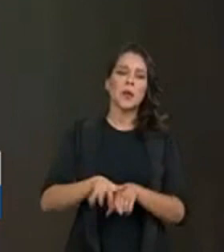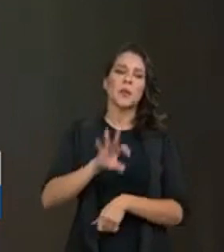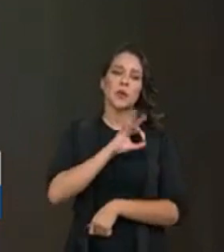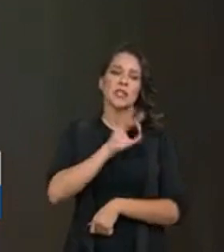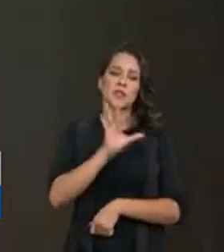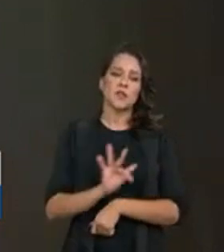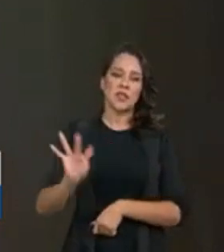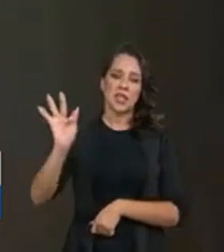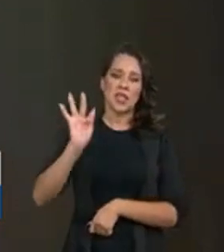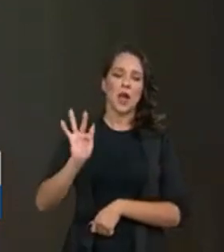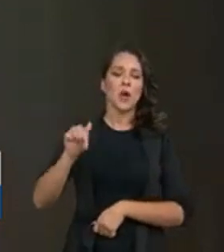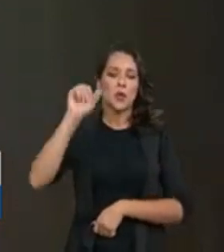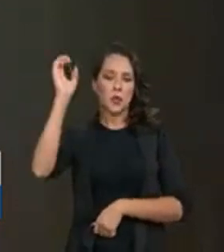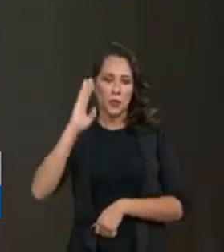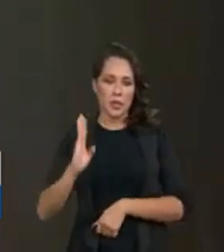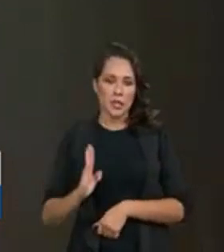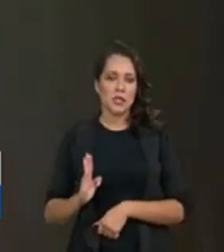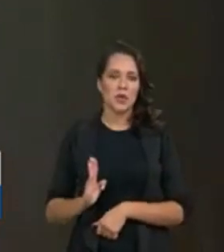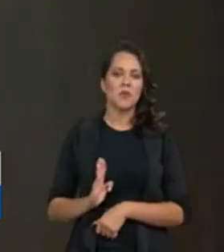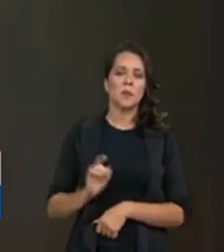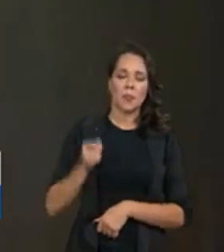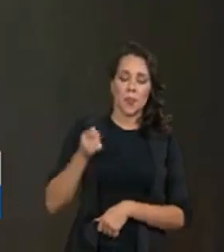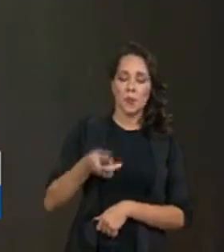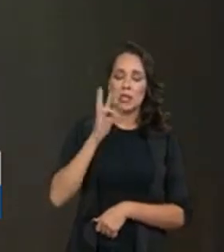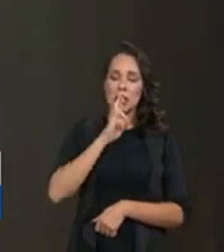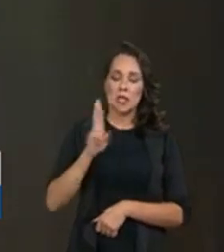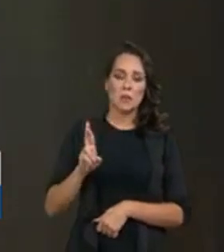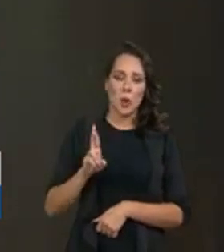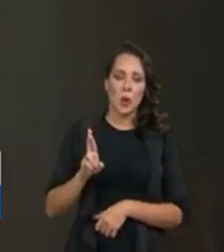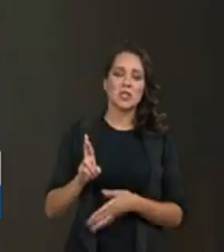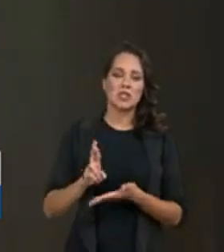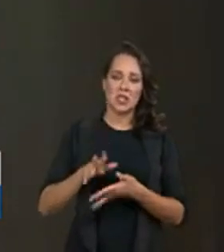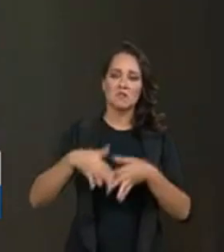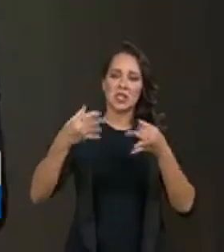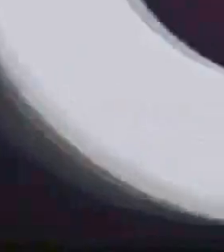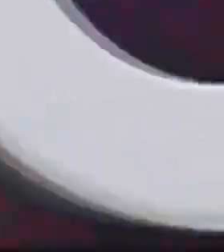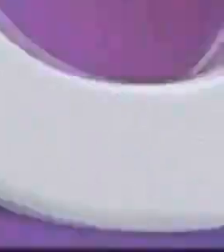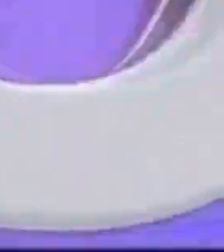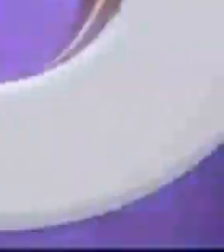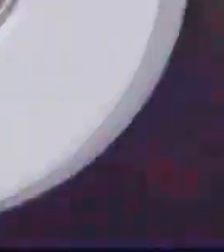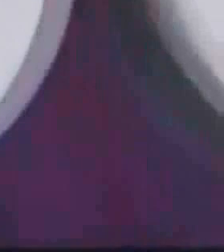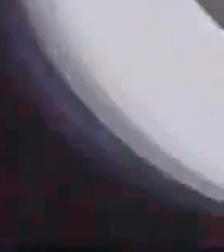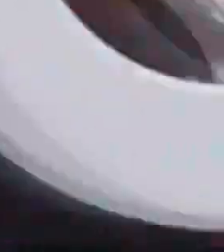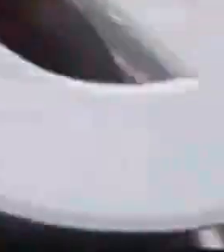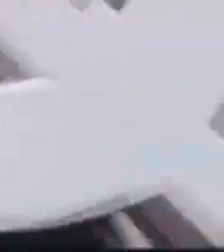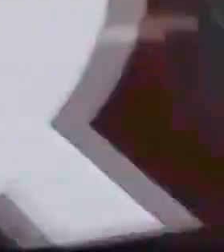à Polícia Federal brasileira por essa resposta adequada.